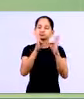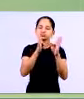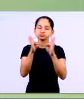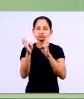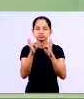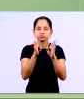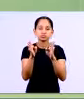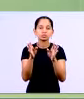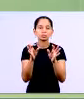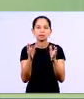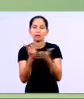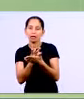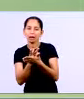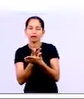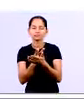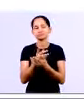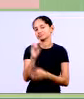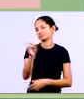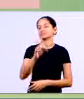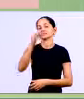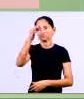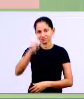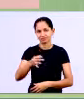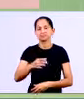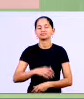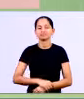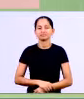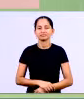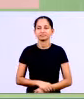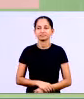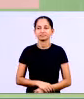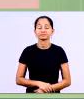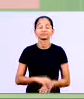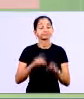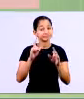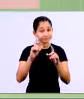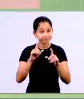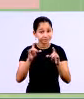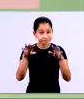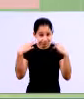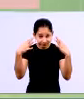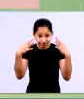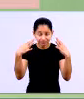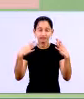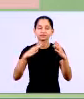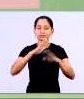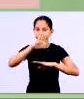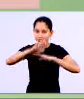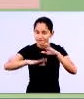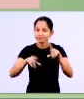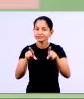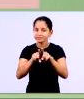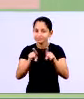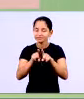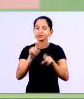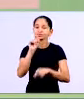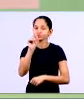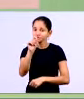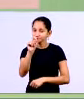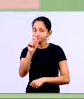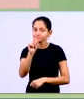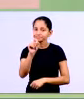mais incorretas, essas duas formas de acentuação. Atenção! E aqui também nós tivemos